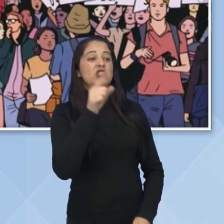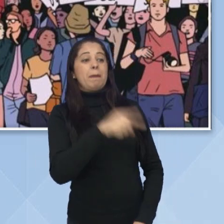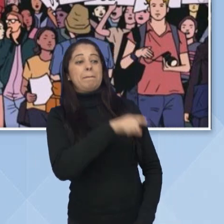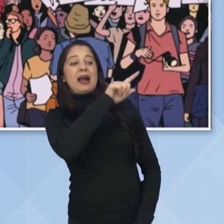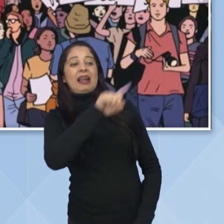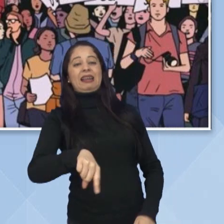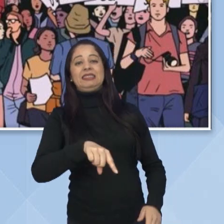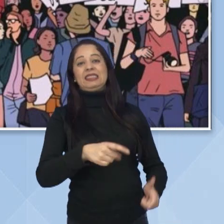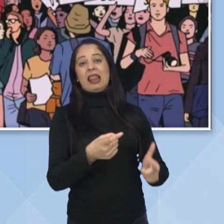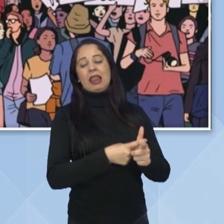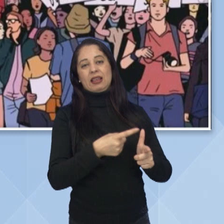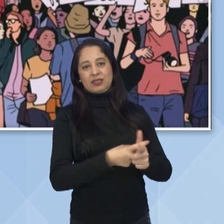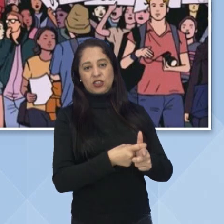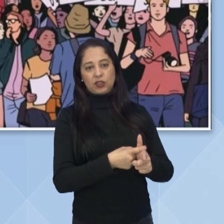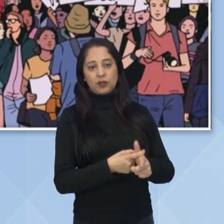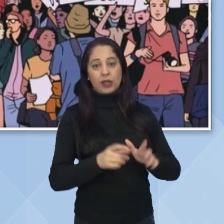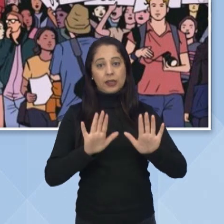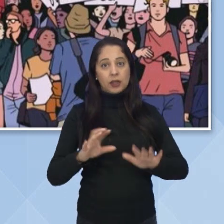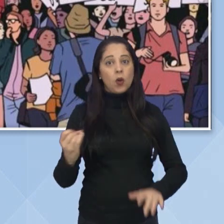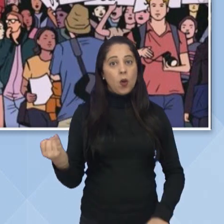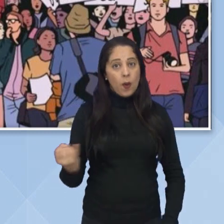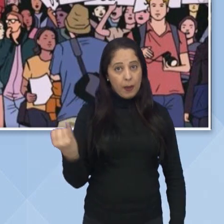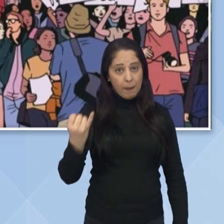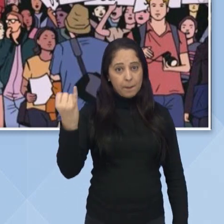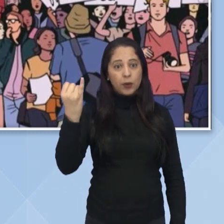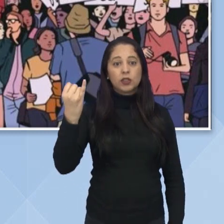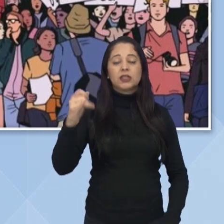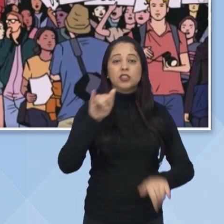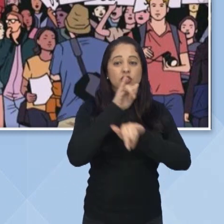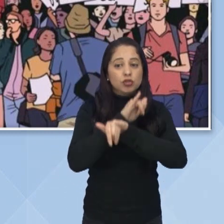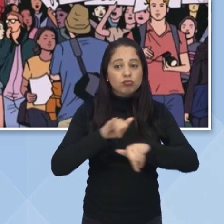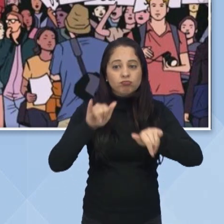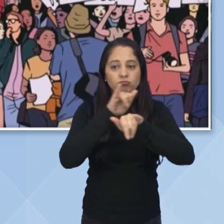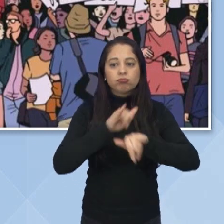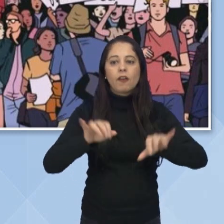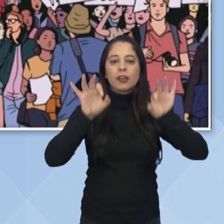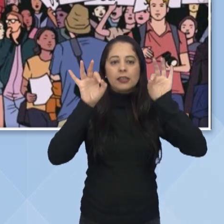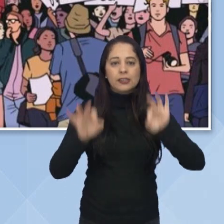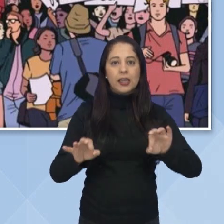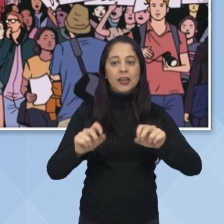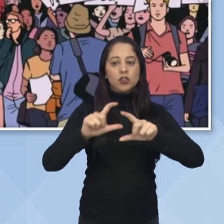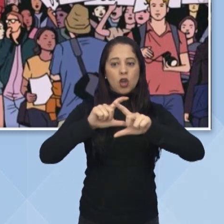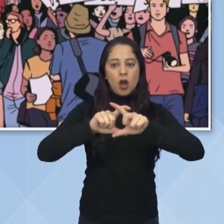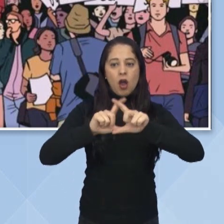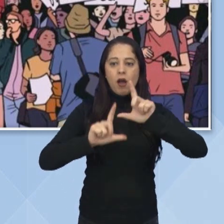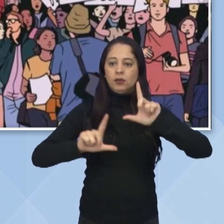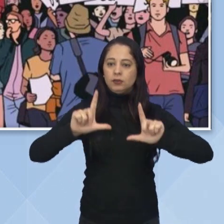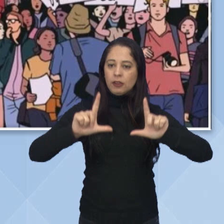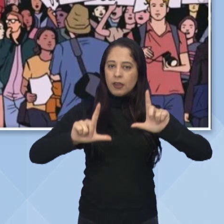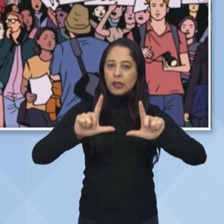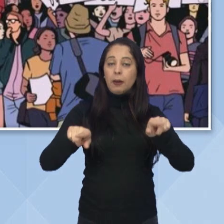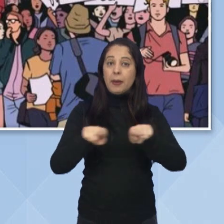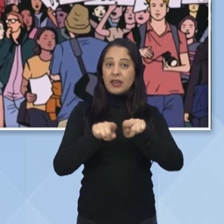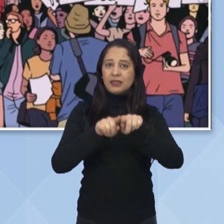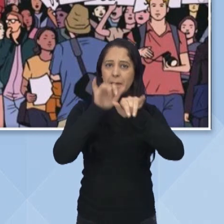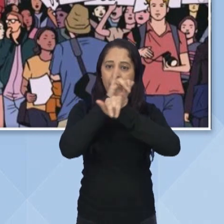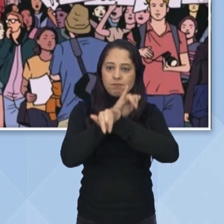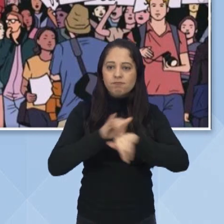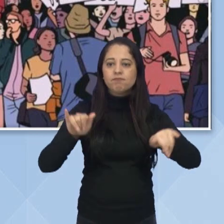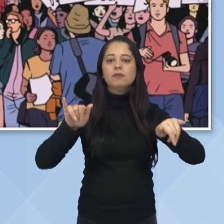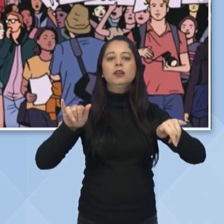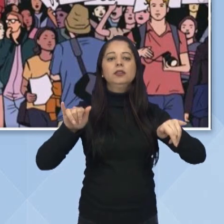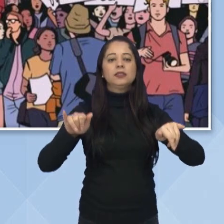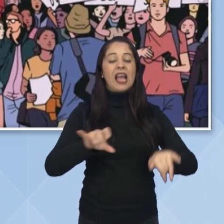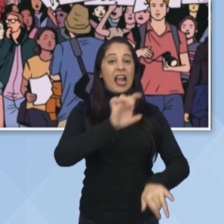Então, é importante aqui a gente fazer bem essa campanha, a TV Câmara fazer essa campanha, né?